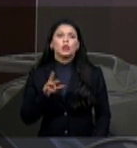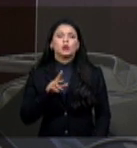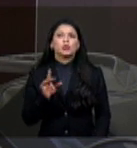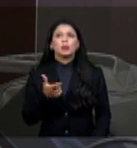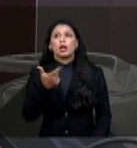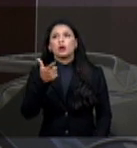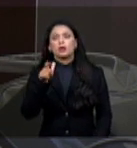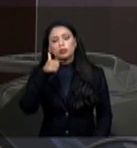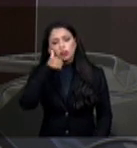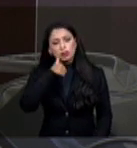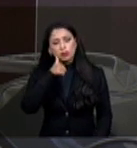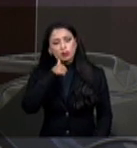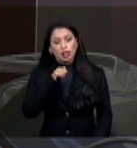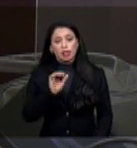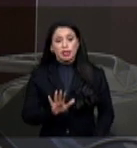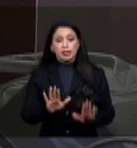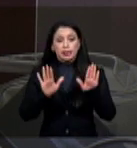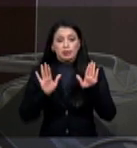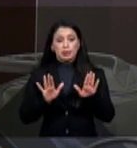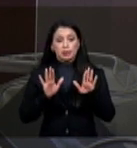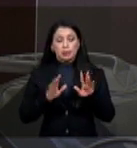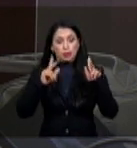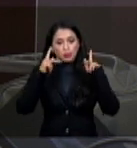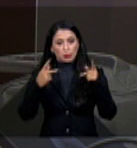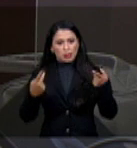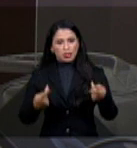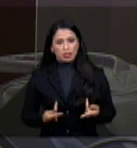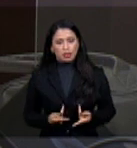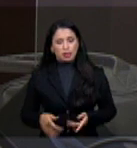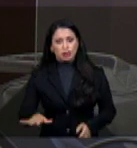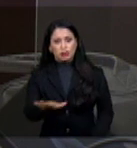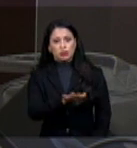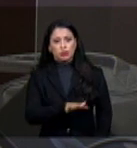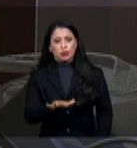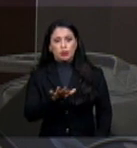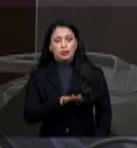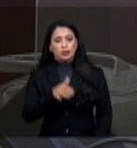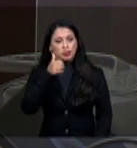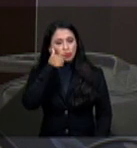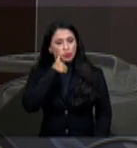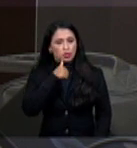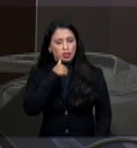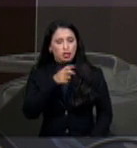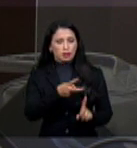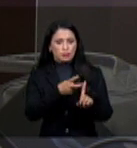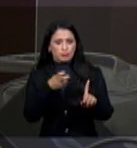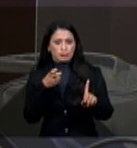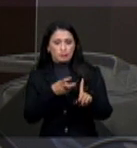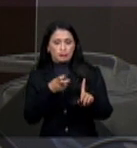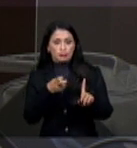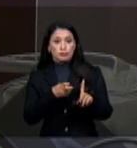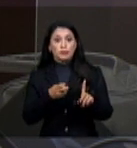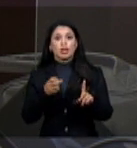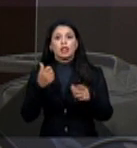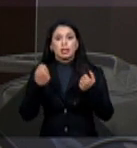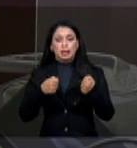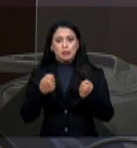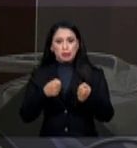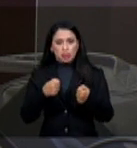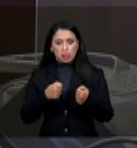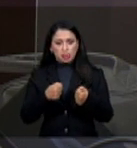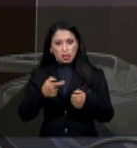ou para outras mulheres indígenas, mas para a humanidade. O chamado das mulheres indígenas foi: é preciso reflorestar